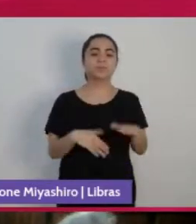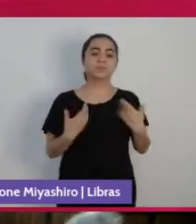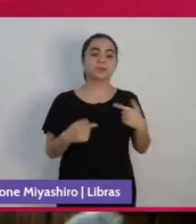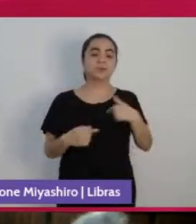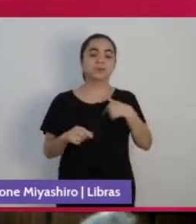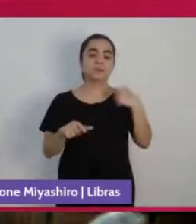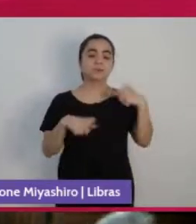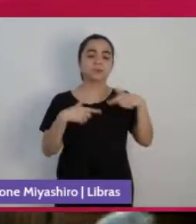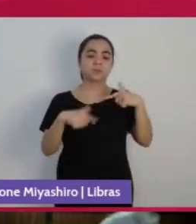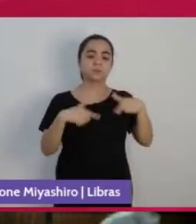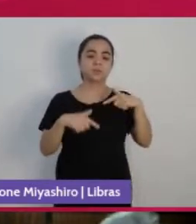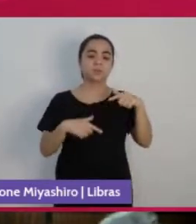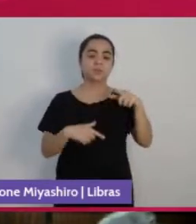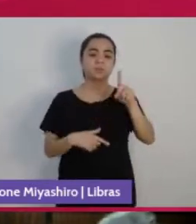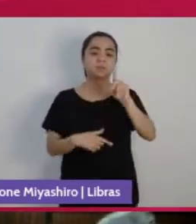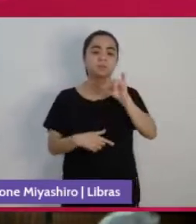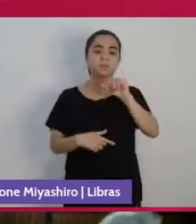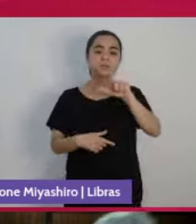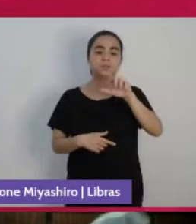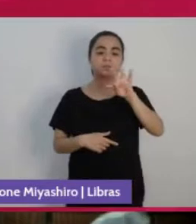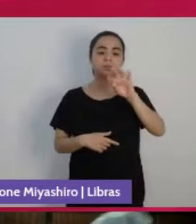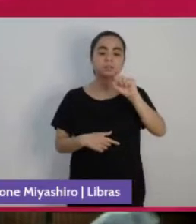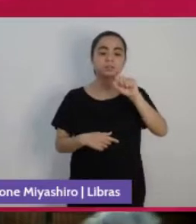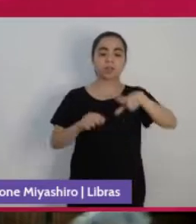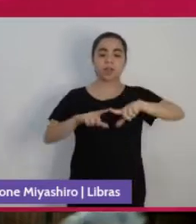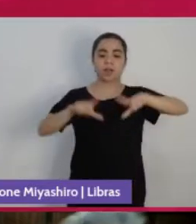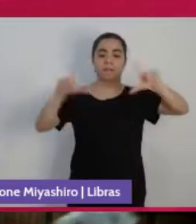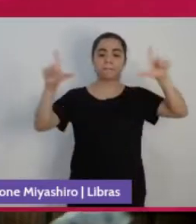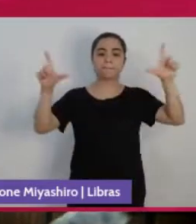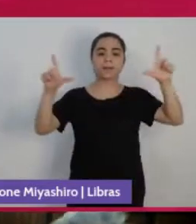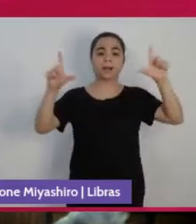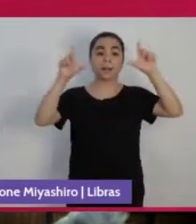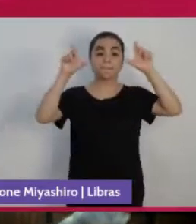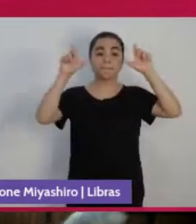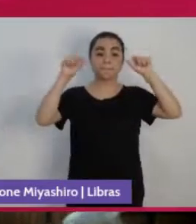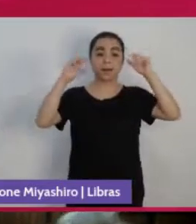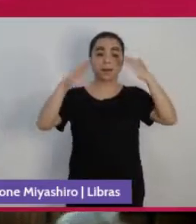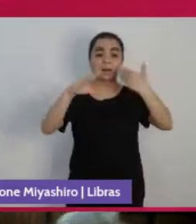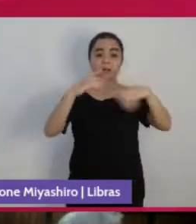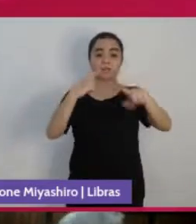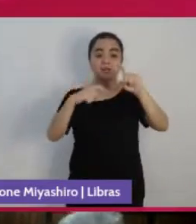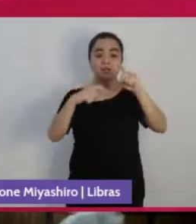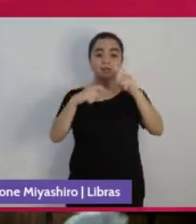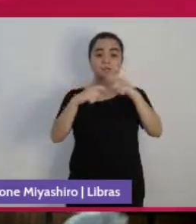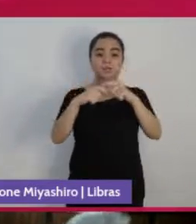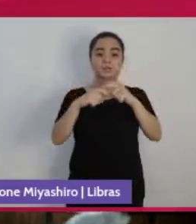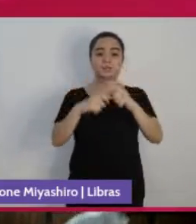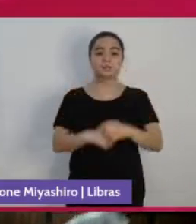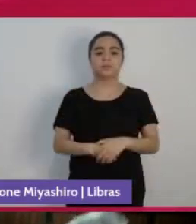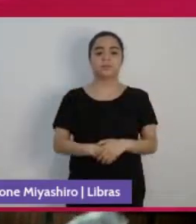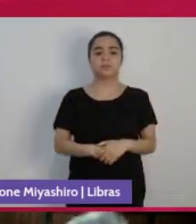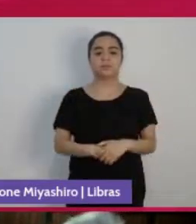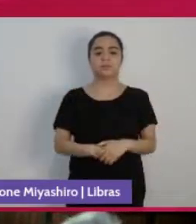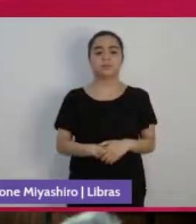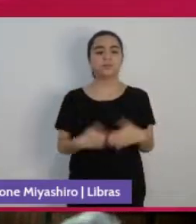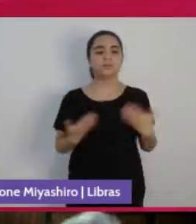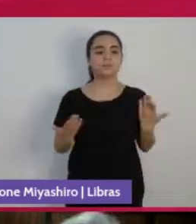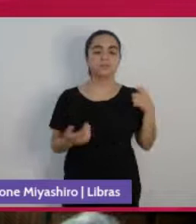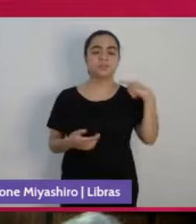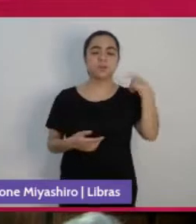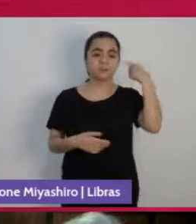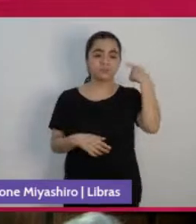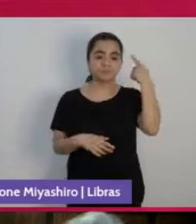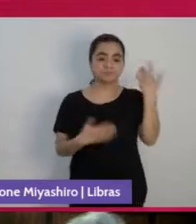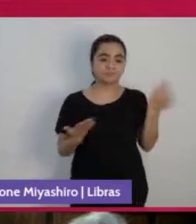digital, eu chego lá na tela, eu amplio a imagem, fotografo e mando para o médico. Gente, vocês estão enganando quem